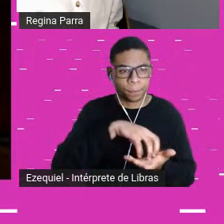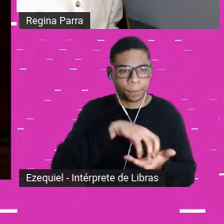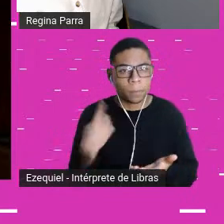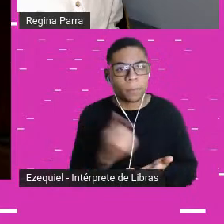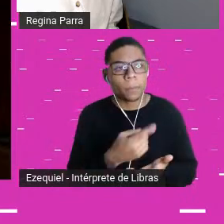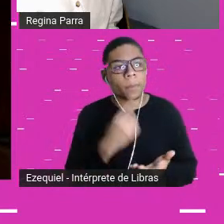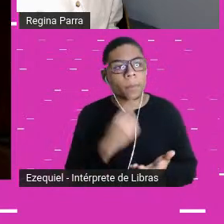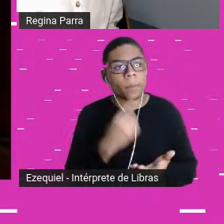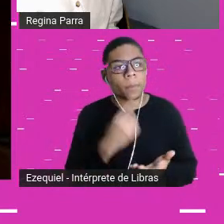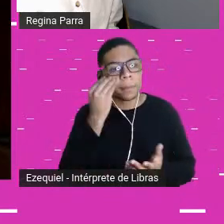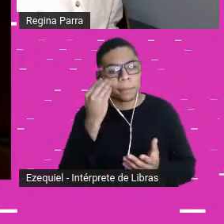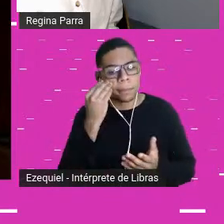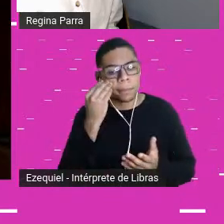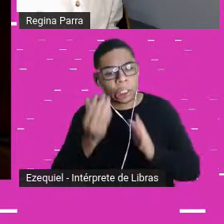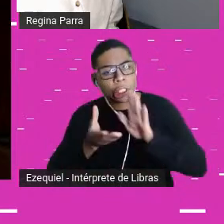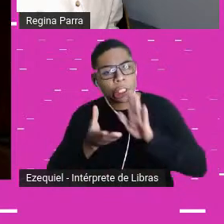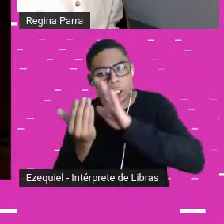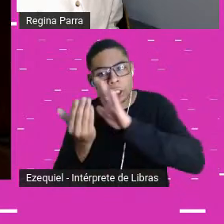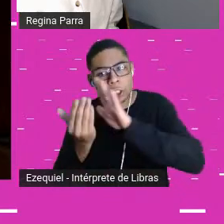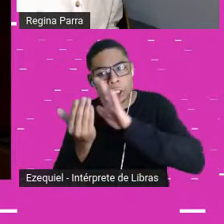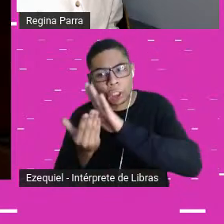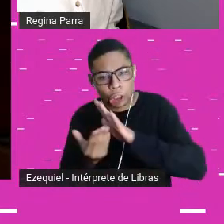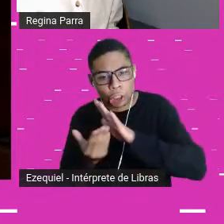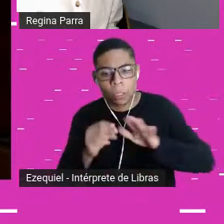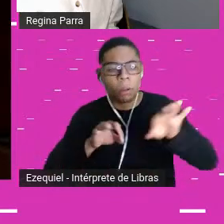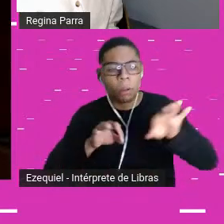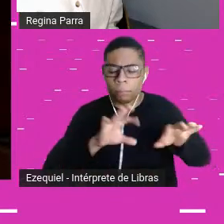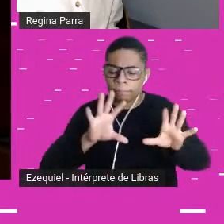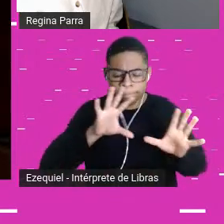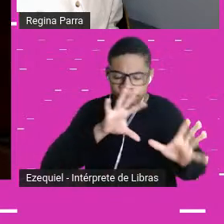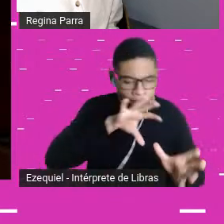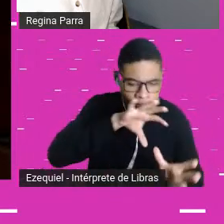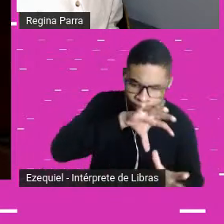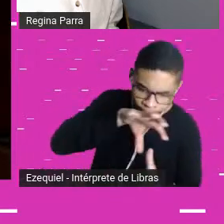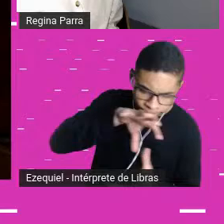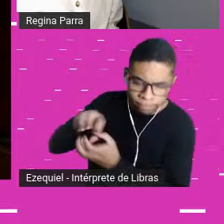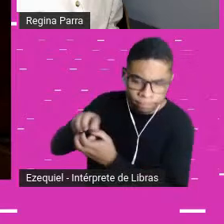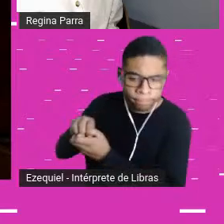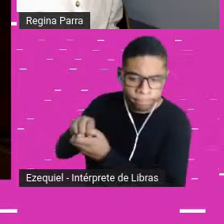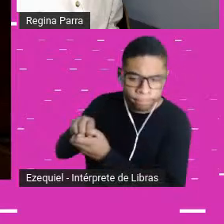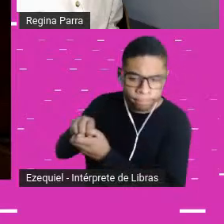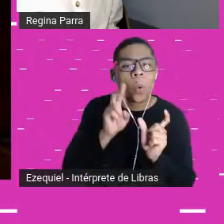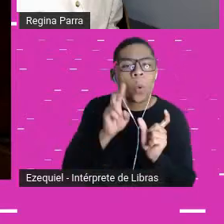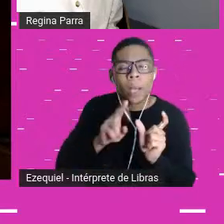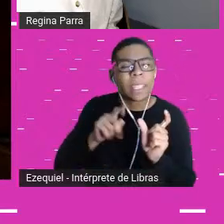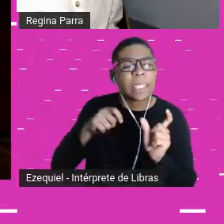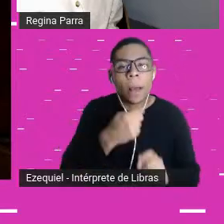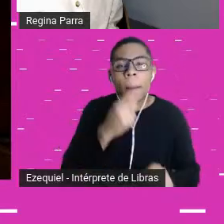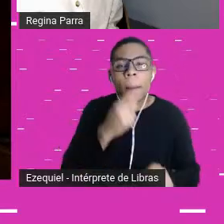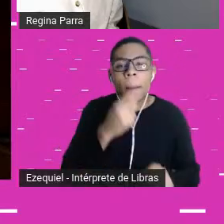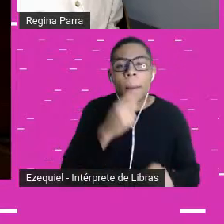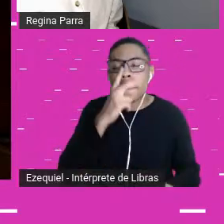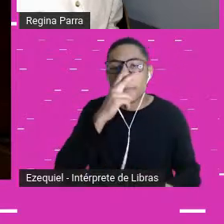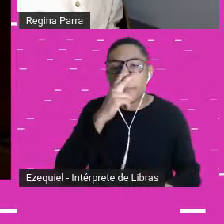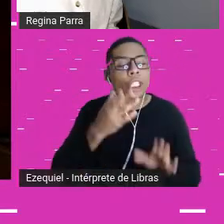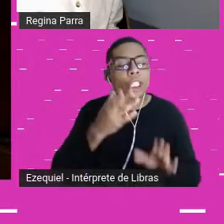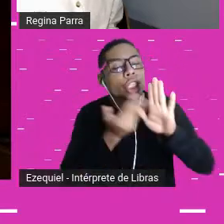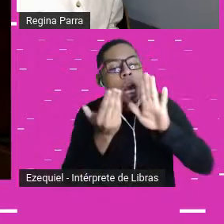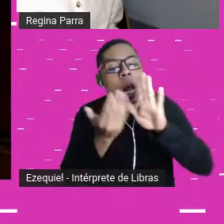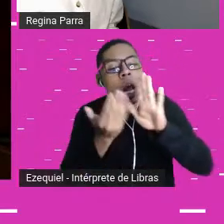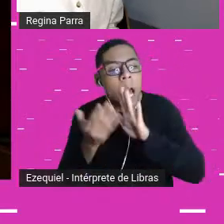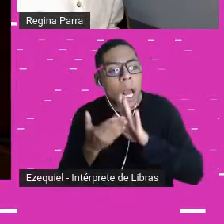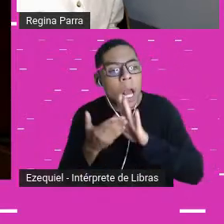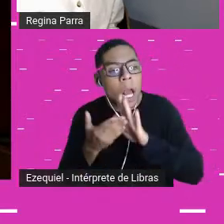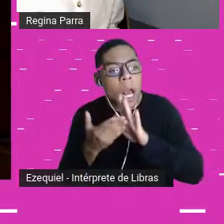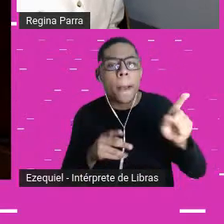assim, vamos tirar, ele usava um termo que era assim, vamos tirar tudo que for perfumaria, vamos deixar